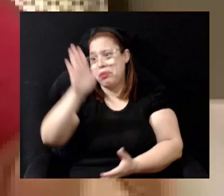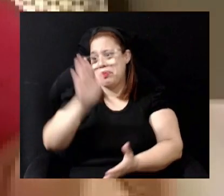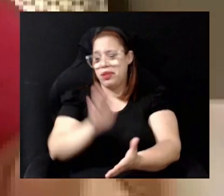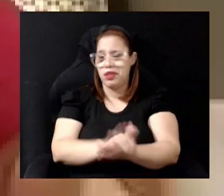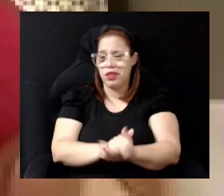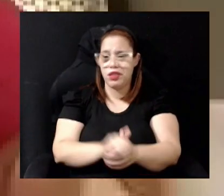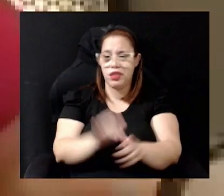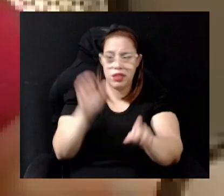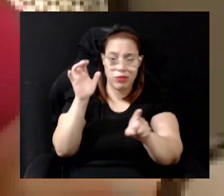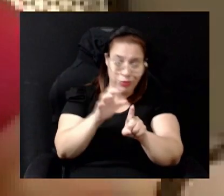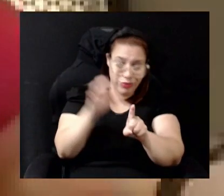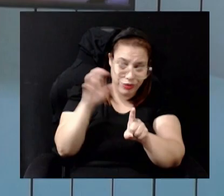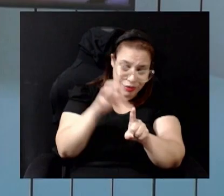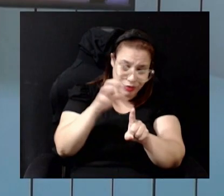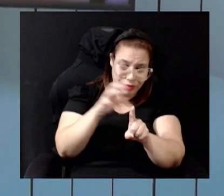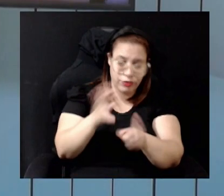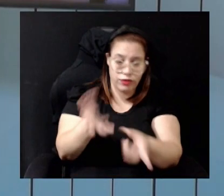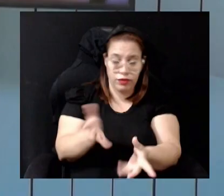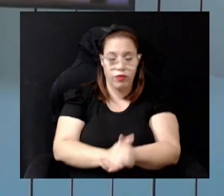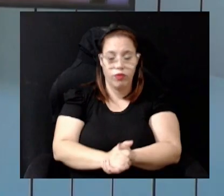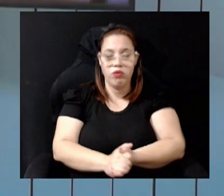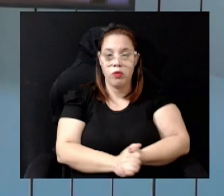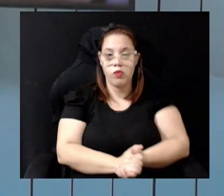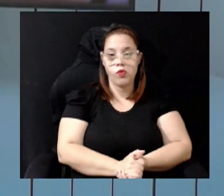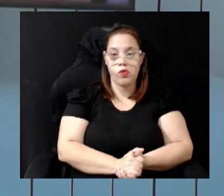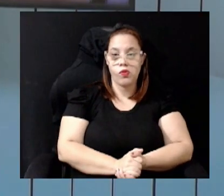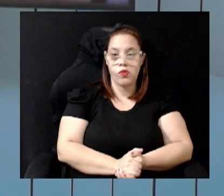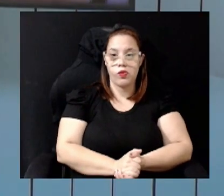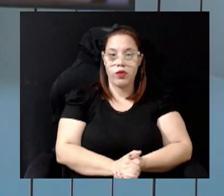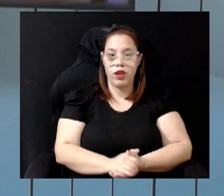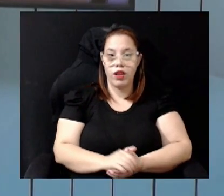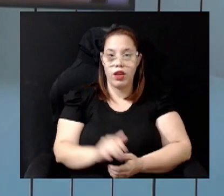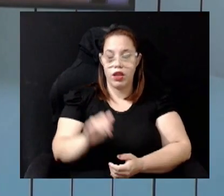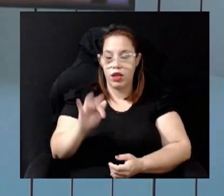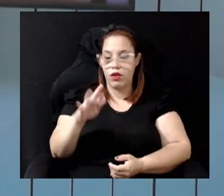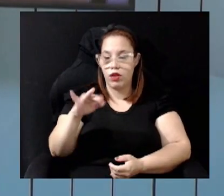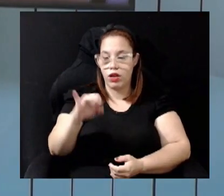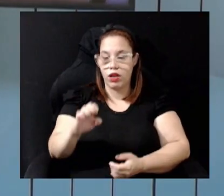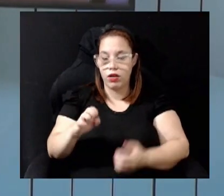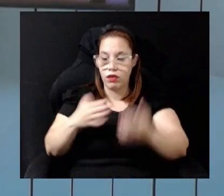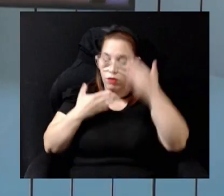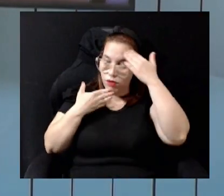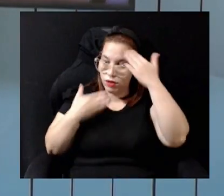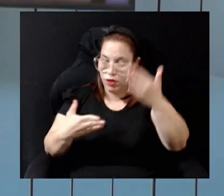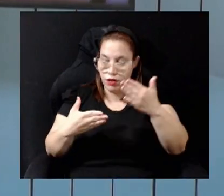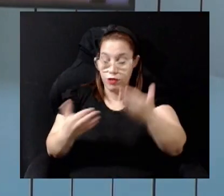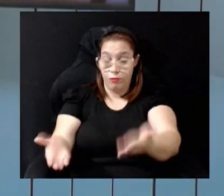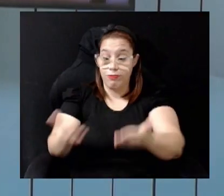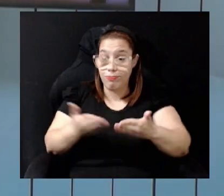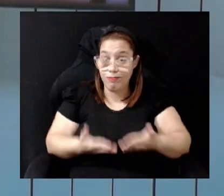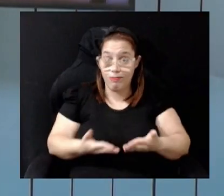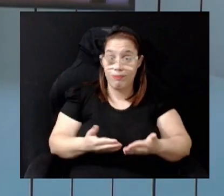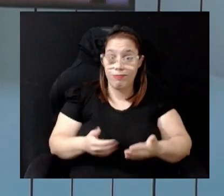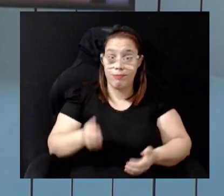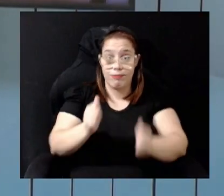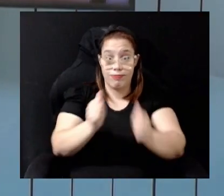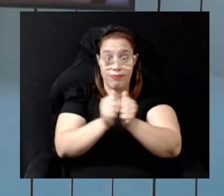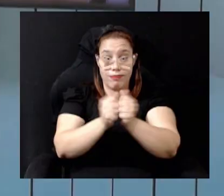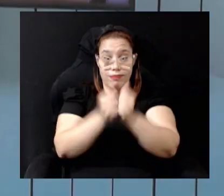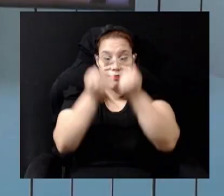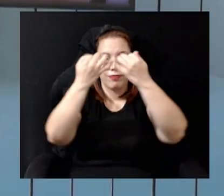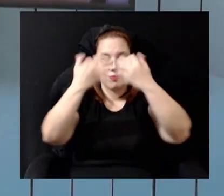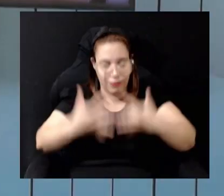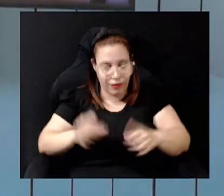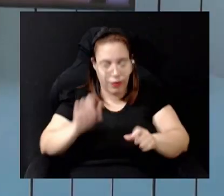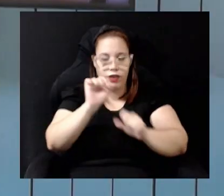seja determinada. Felipe, eu queria te agradecer muito por essa participação aqui com a gente, por esclarecer esses pontos, por fazer a